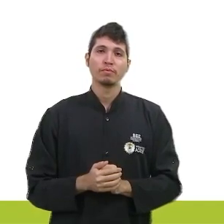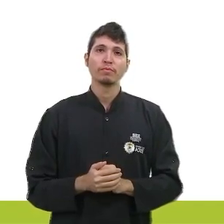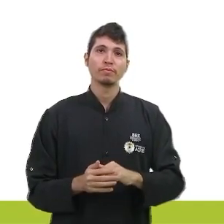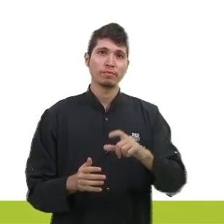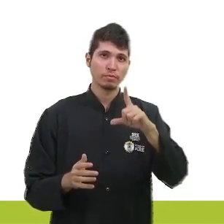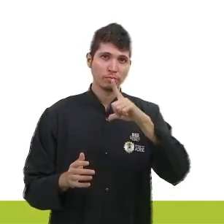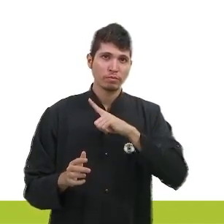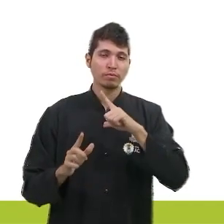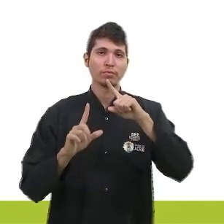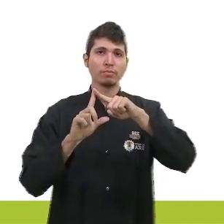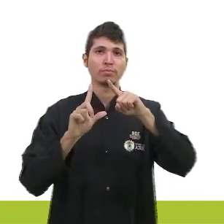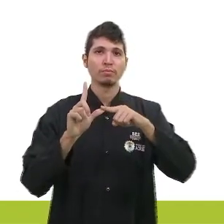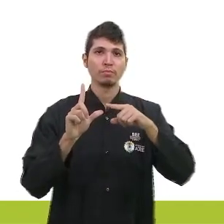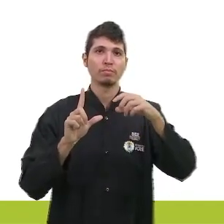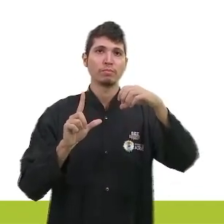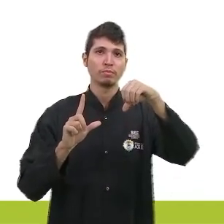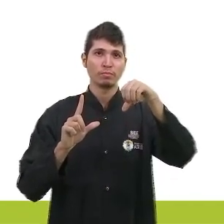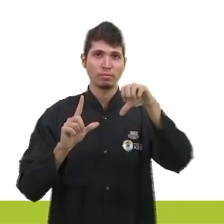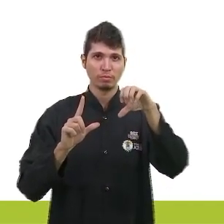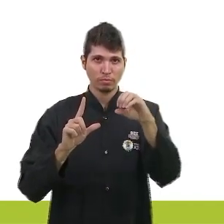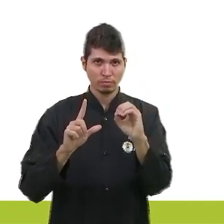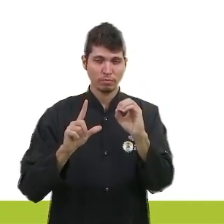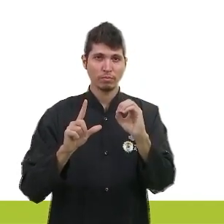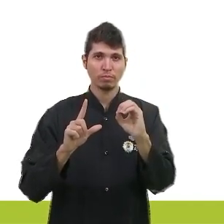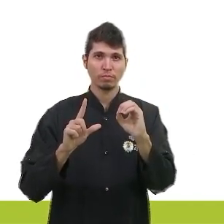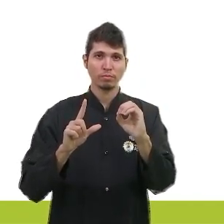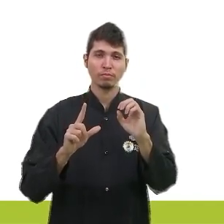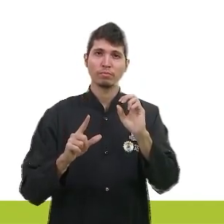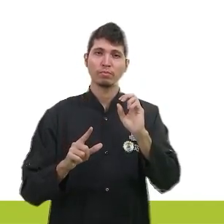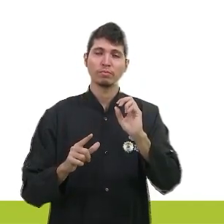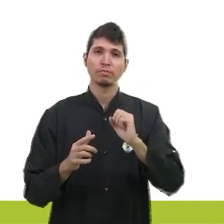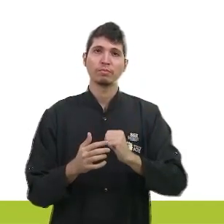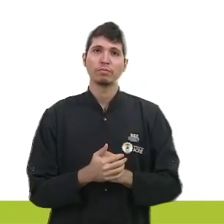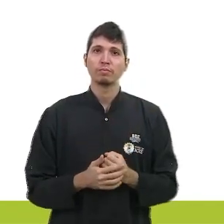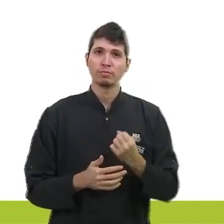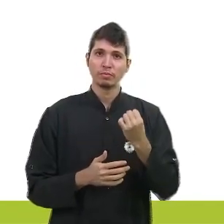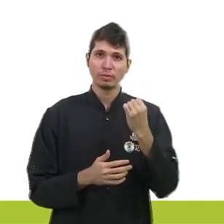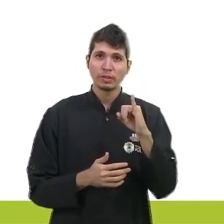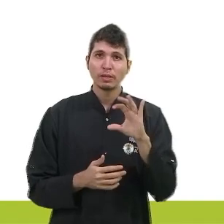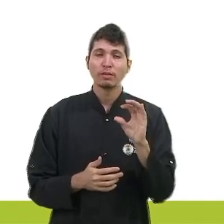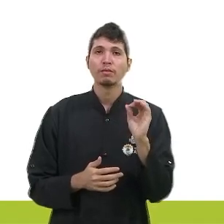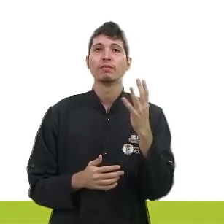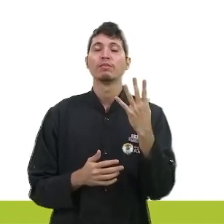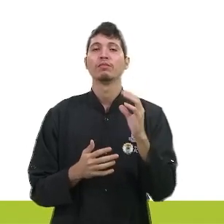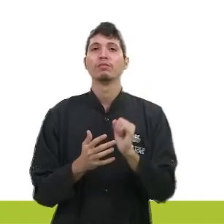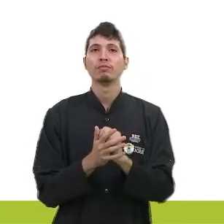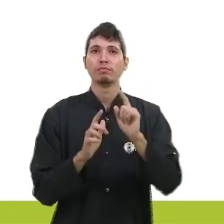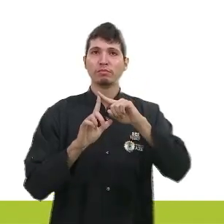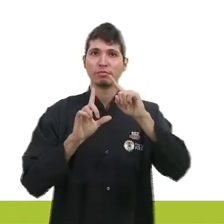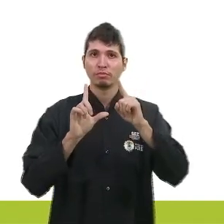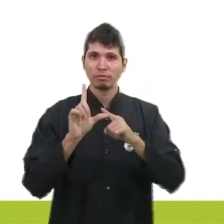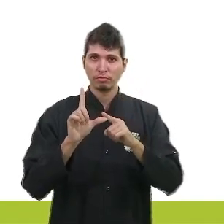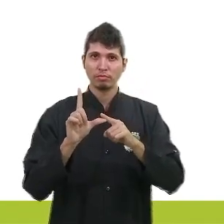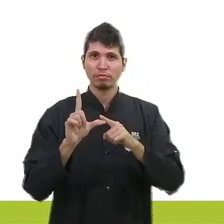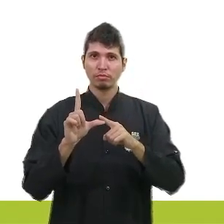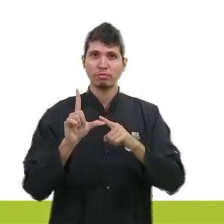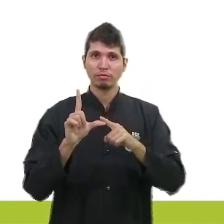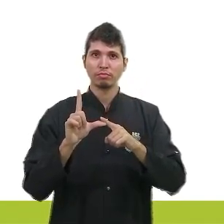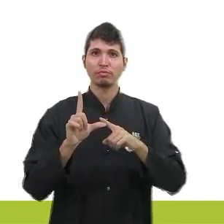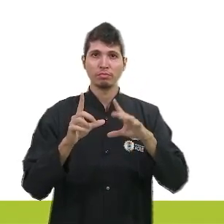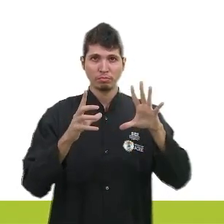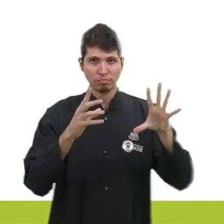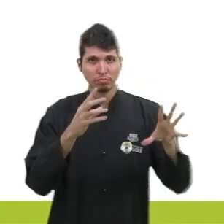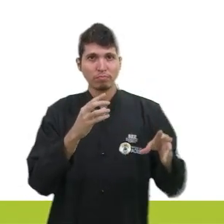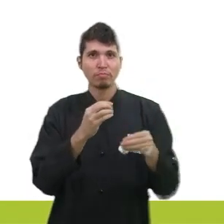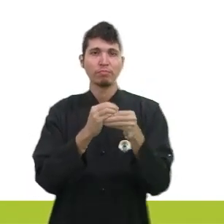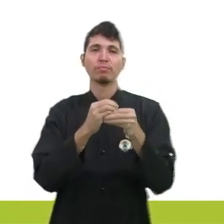graus. Sempre que isso acontecer, nós vamos chamar esses ângulos ou arcos